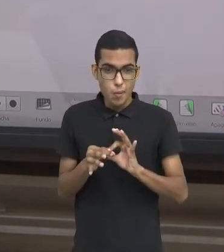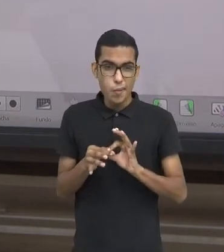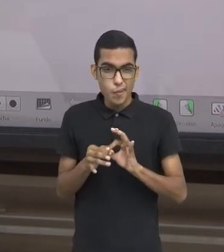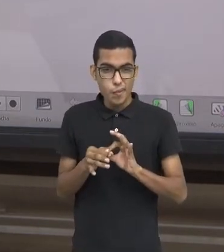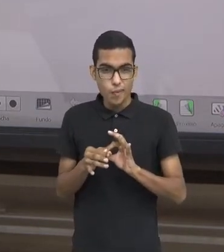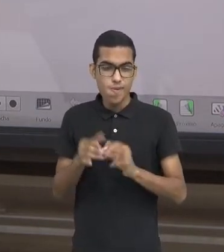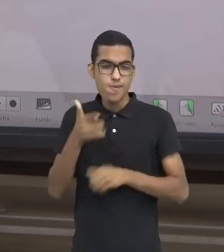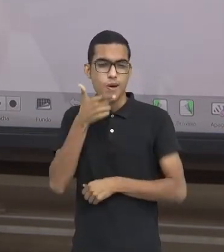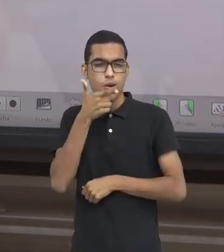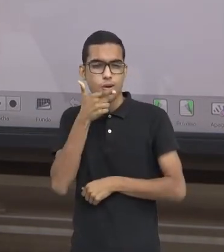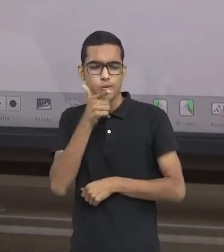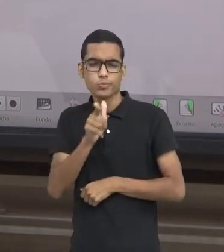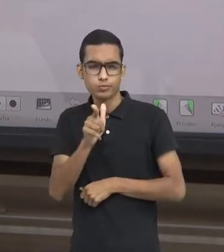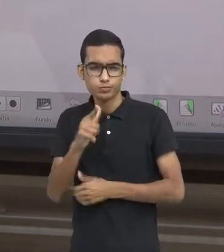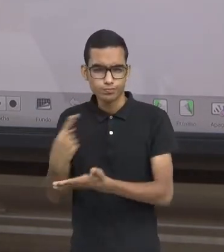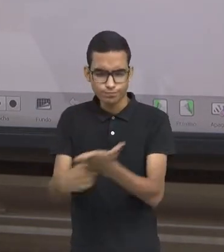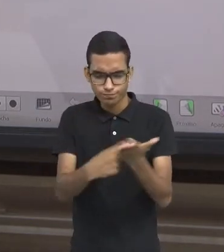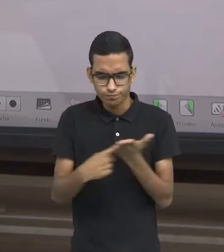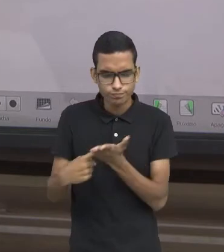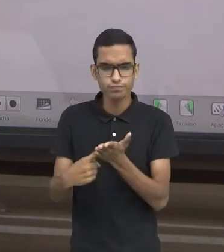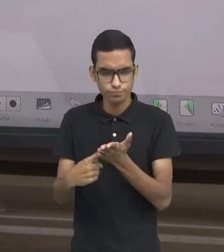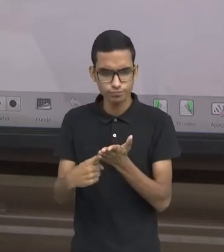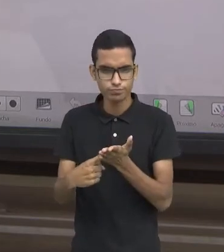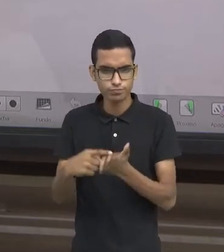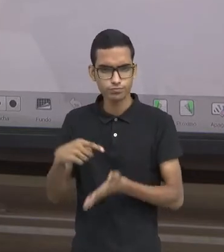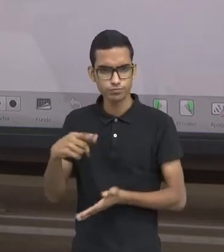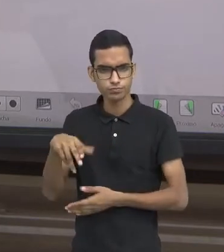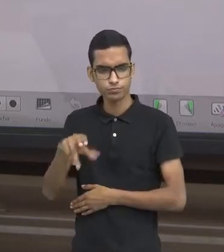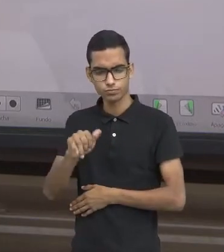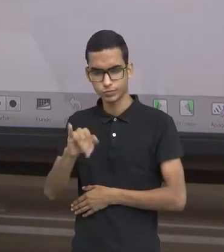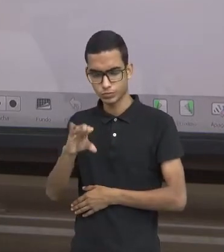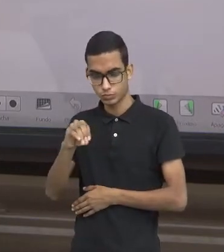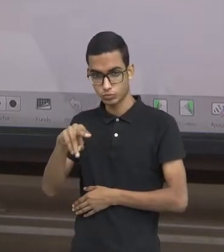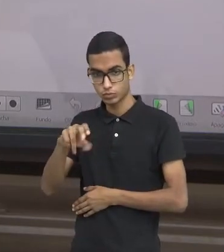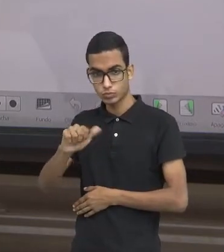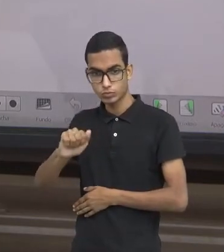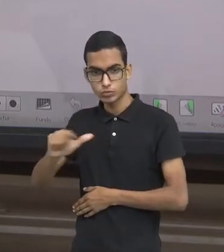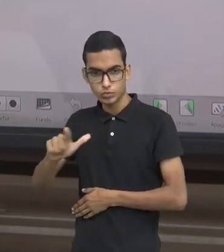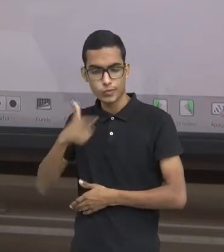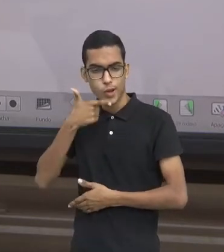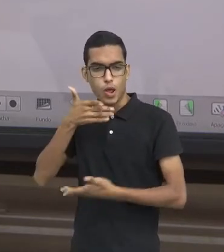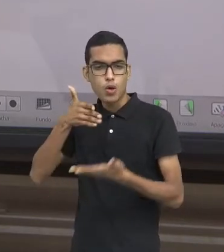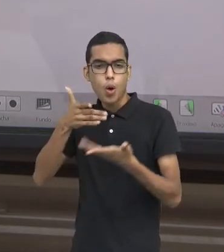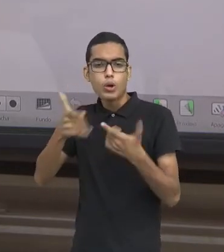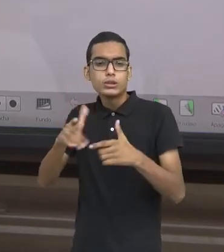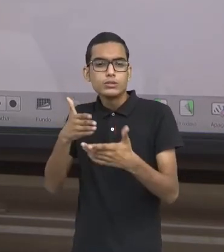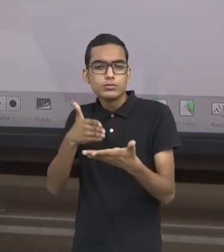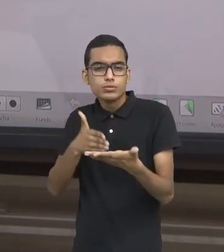ali essa convenção, onde seria aprovada uma nova